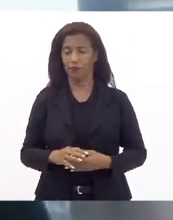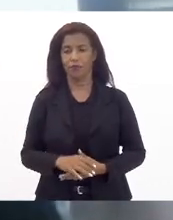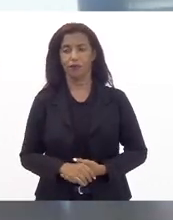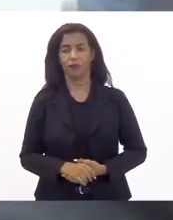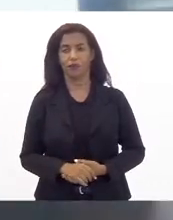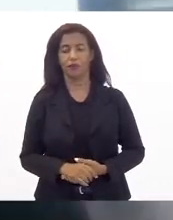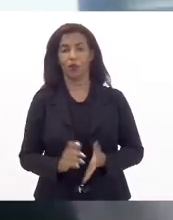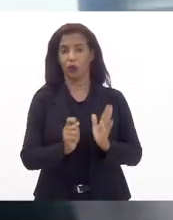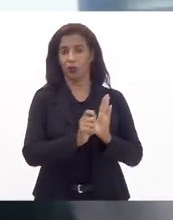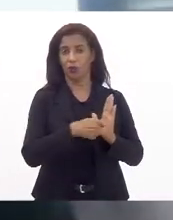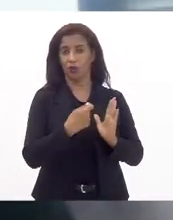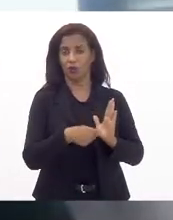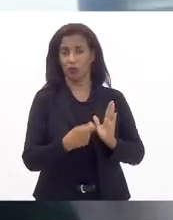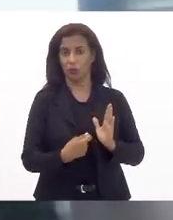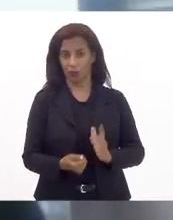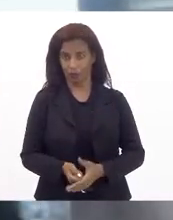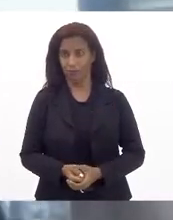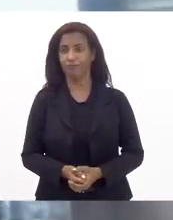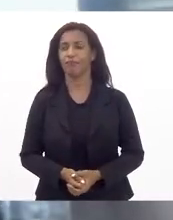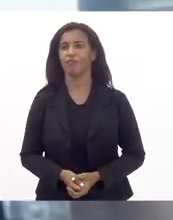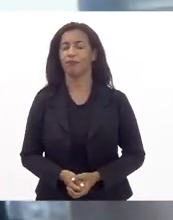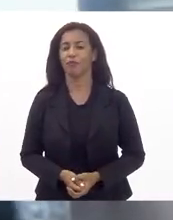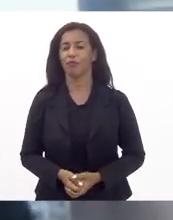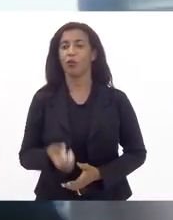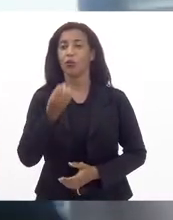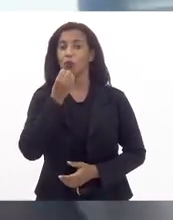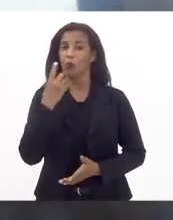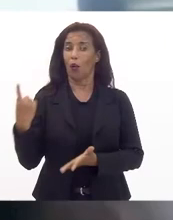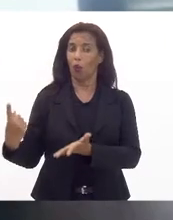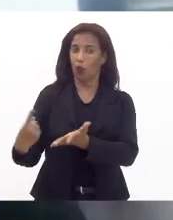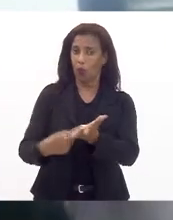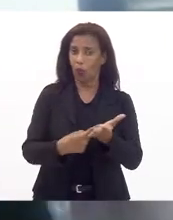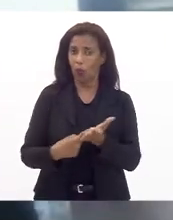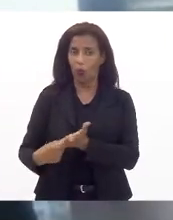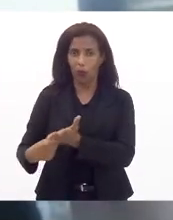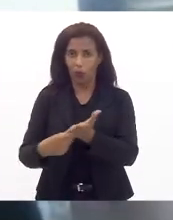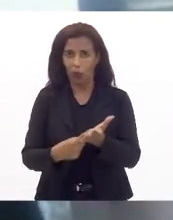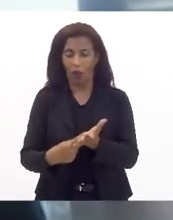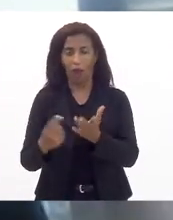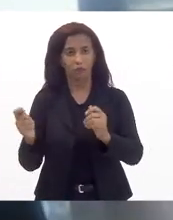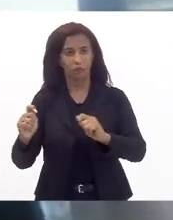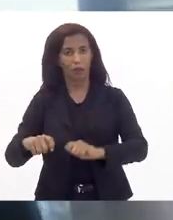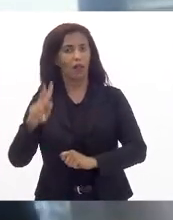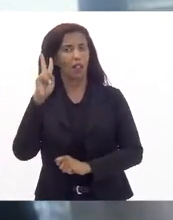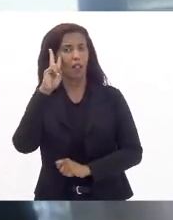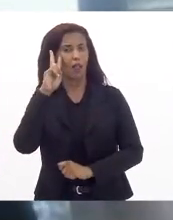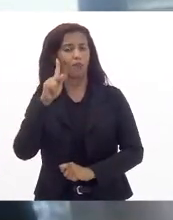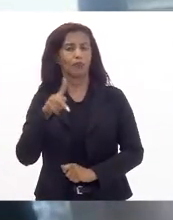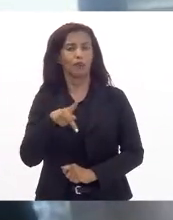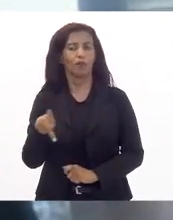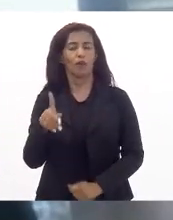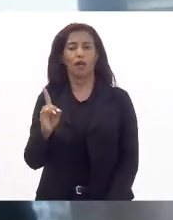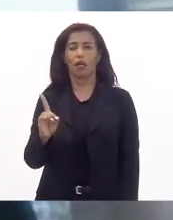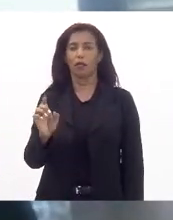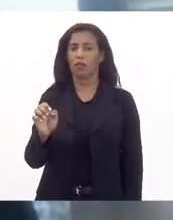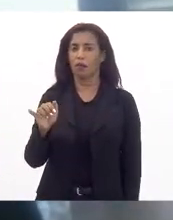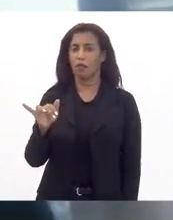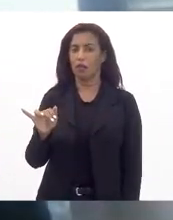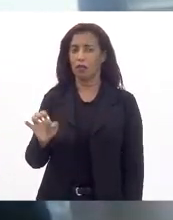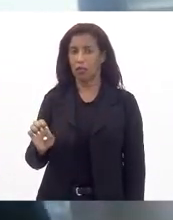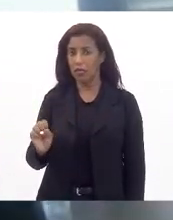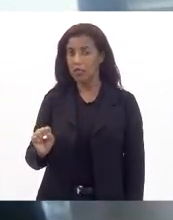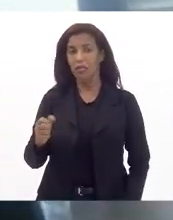os autores veículo o bom acordo foi possível lembro da professora Denise Lobato